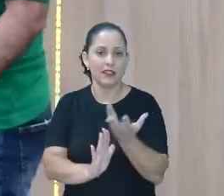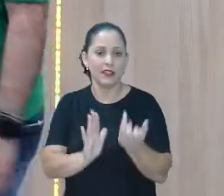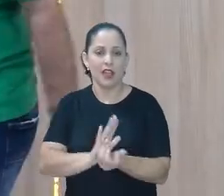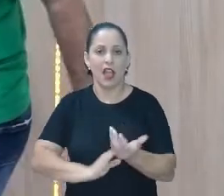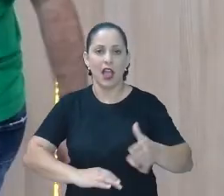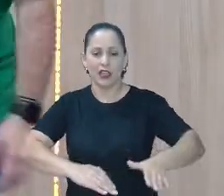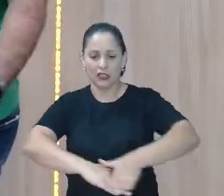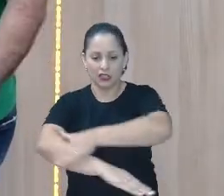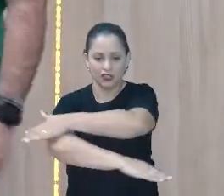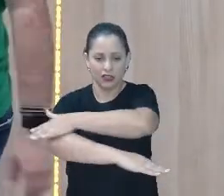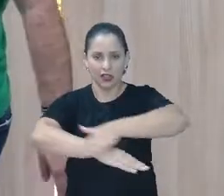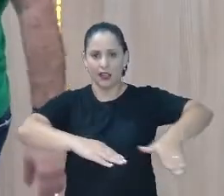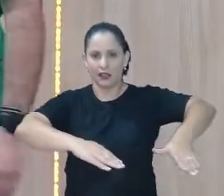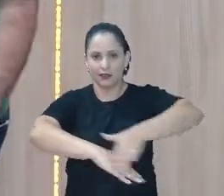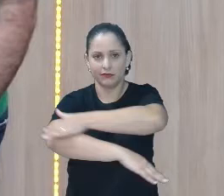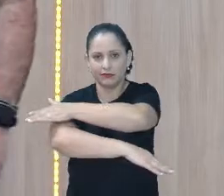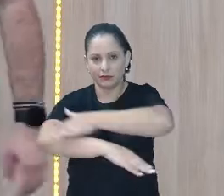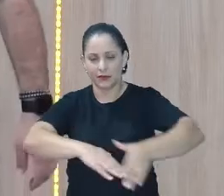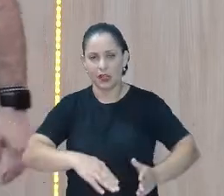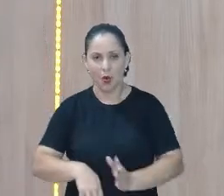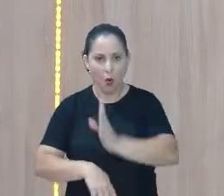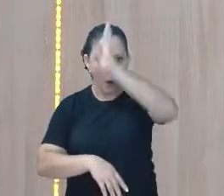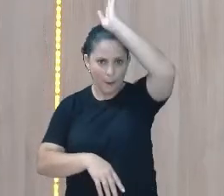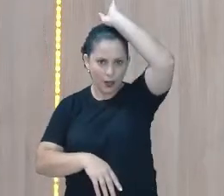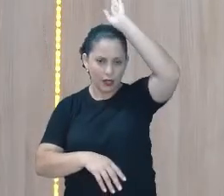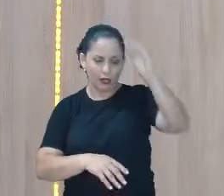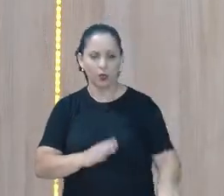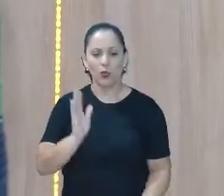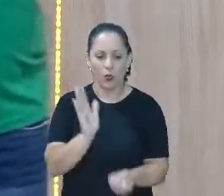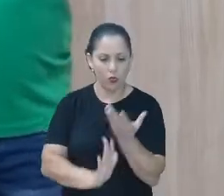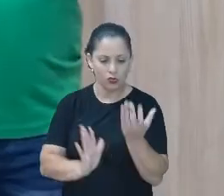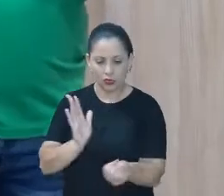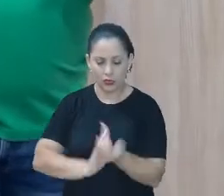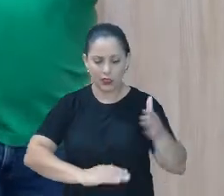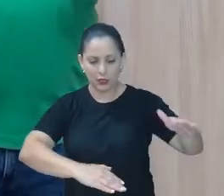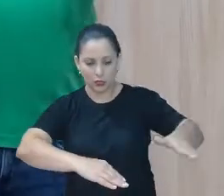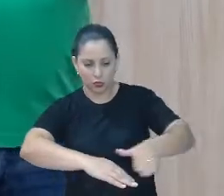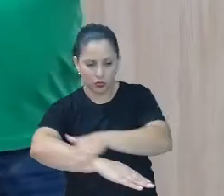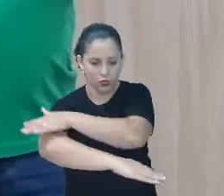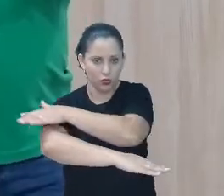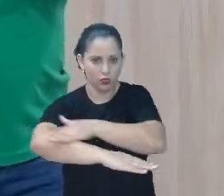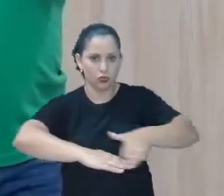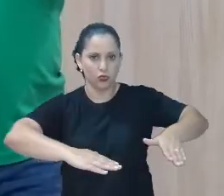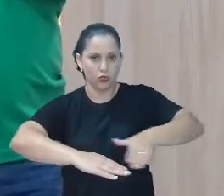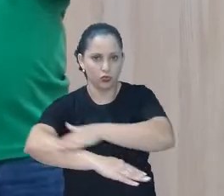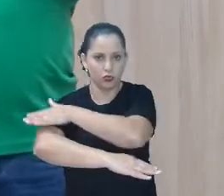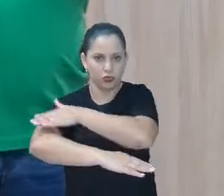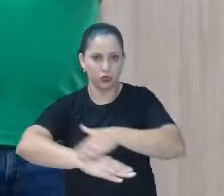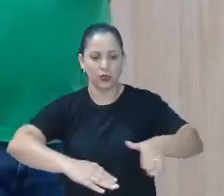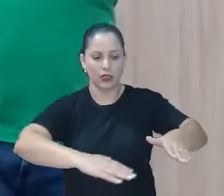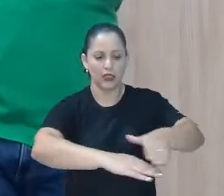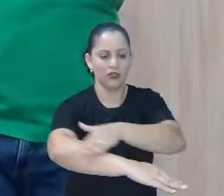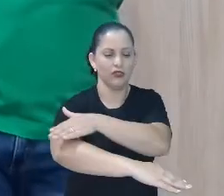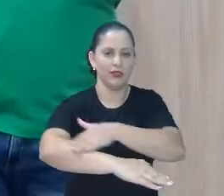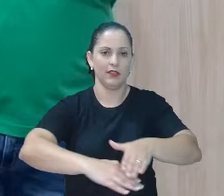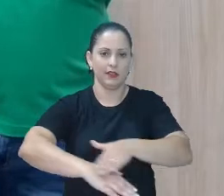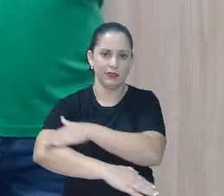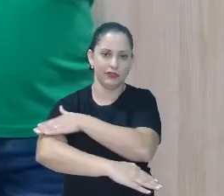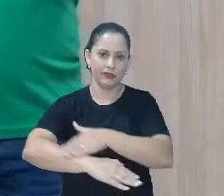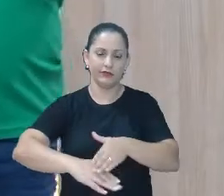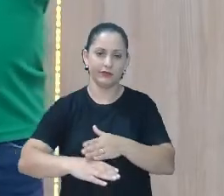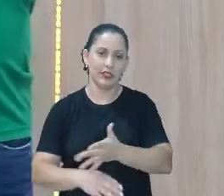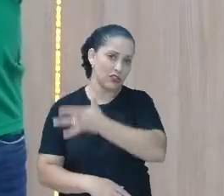Roma construiu, os romanos, né, construíram tantas estradas que era comum o pessoal dizer, né, que todos